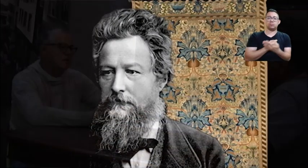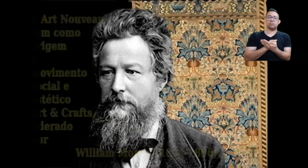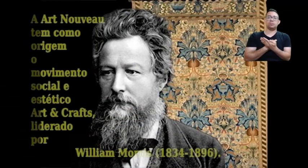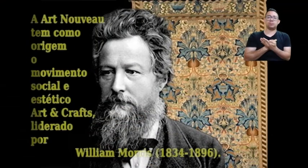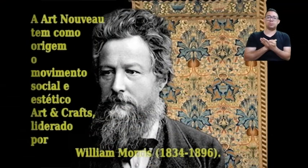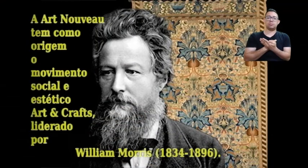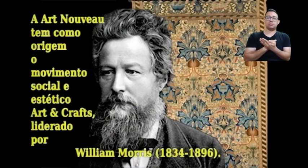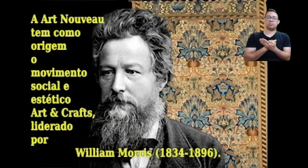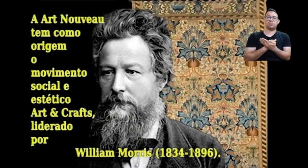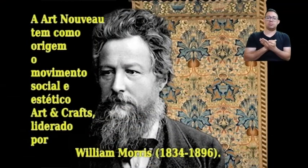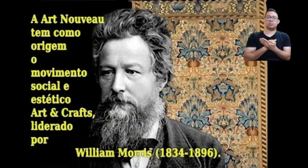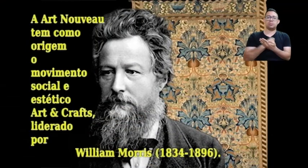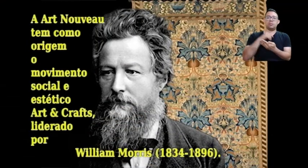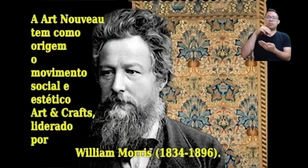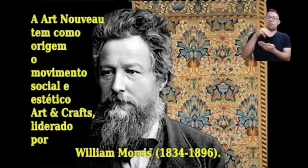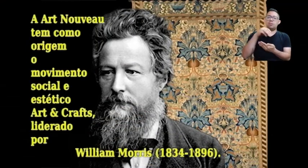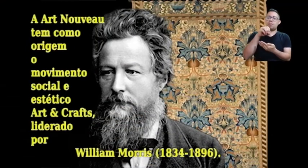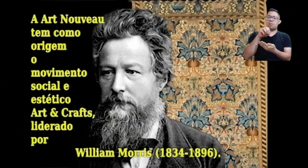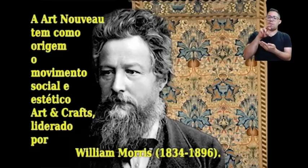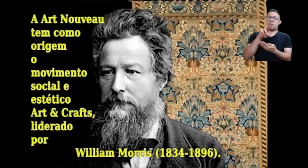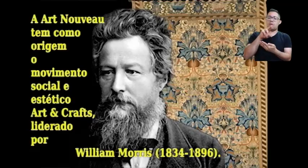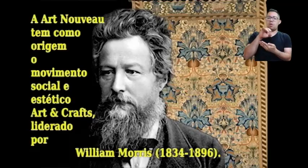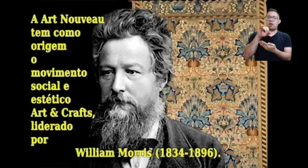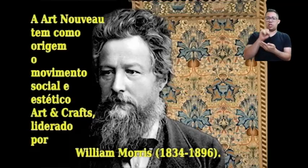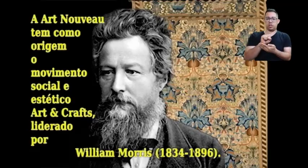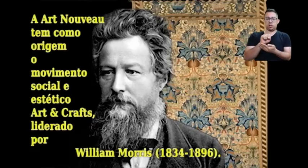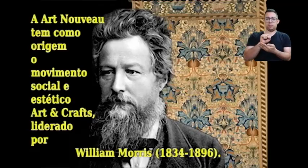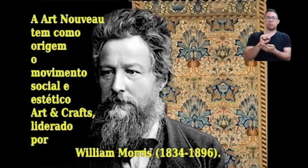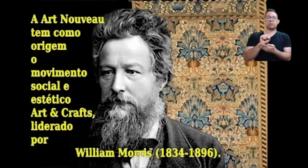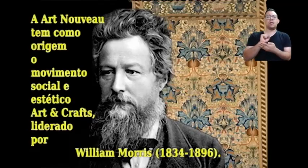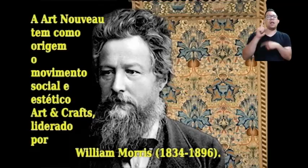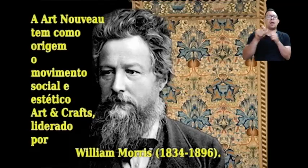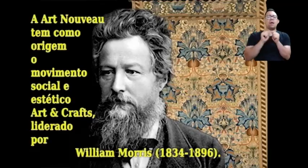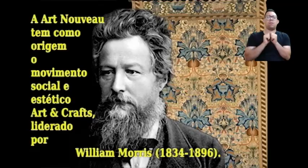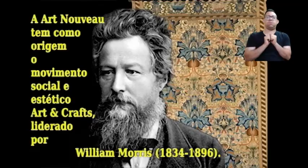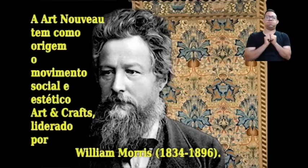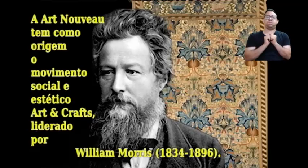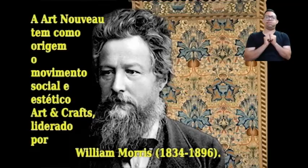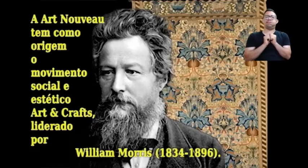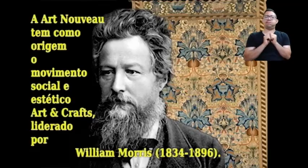com Arts and Crafts na Inglaterra, com William Morris, e depois